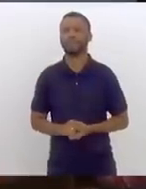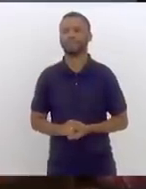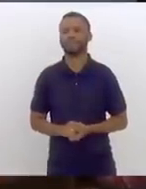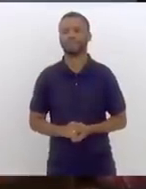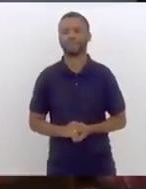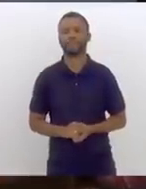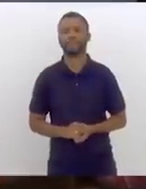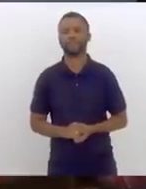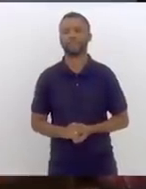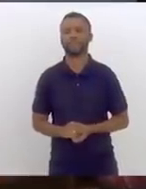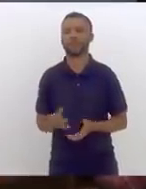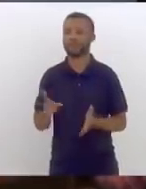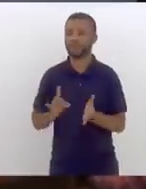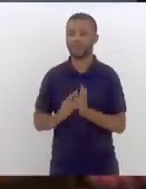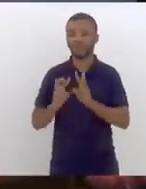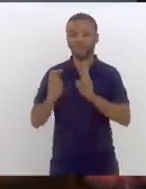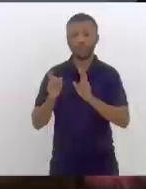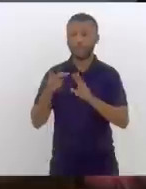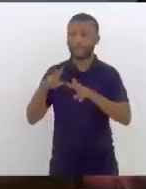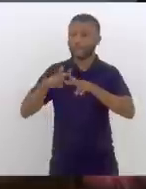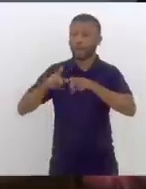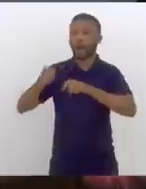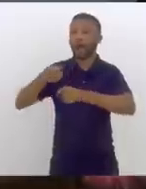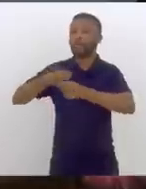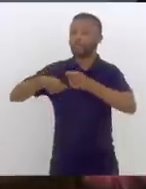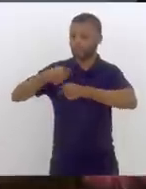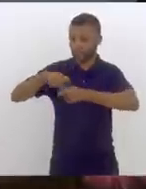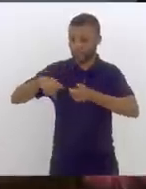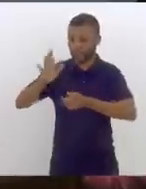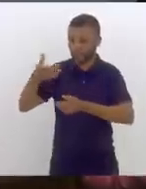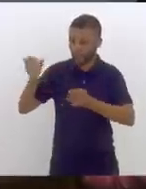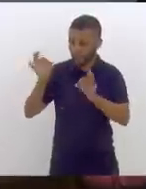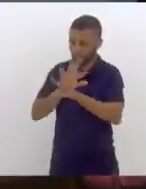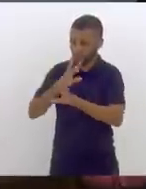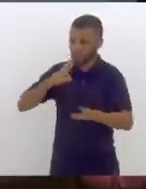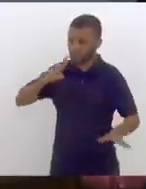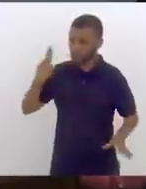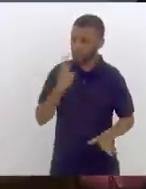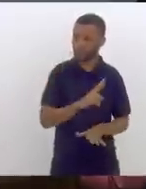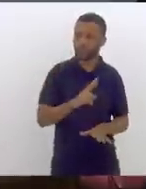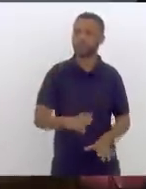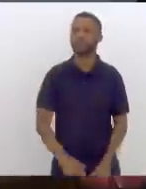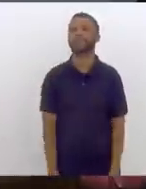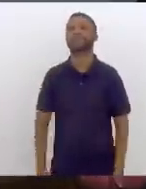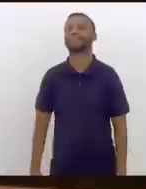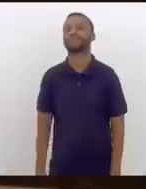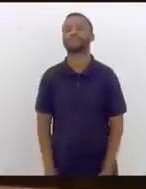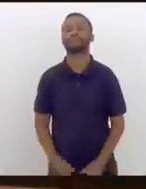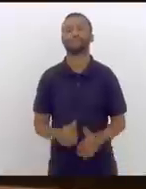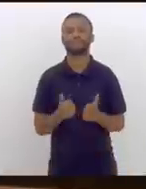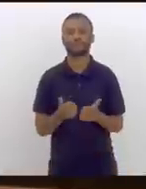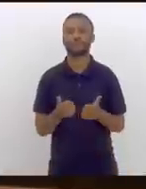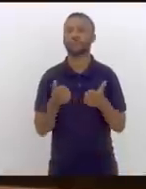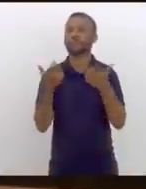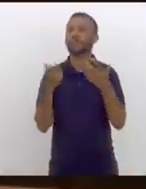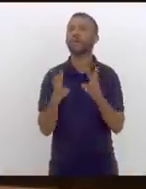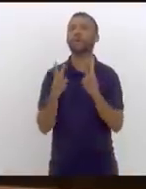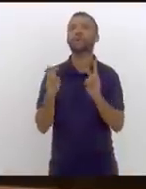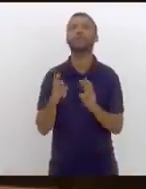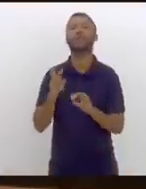é sobre exatamente a prisão administrativa Já respondeu Então vamos falar aqui sobre o Rais